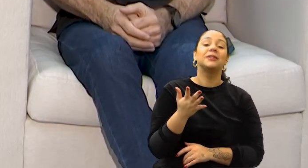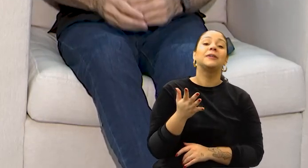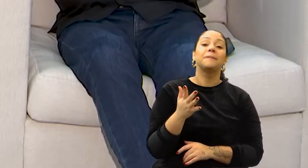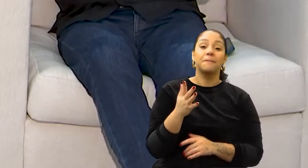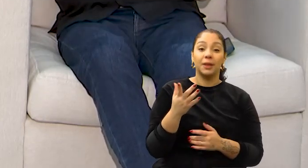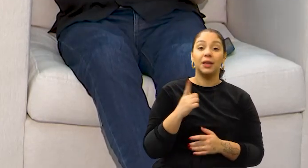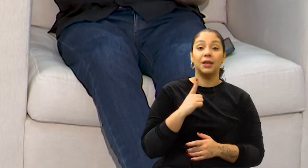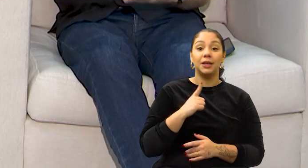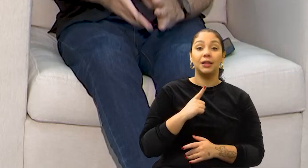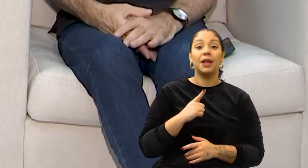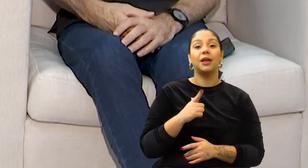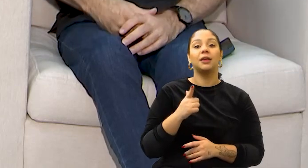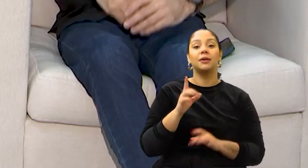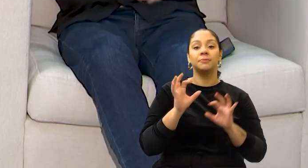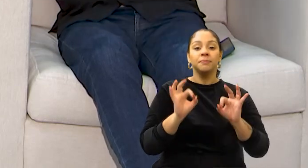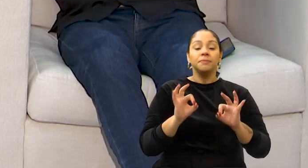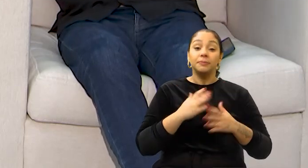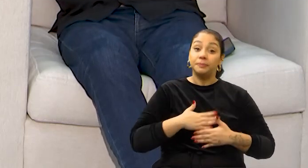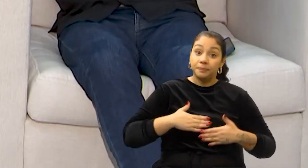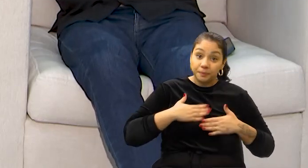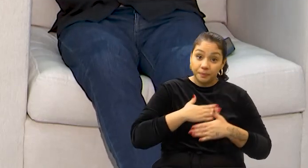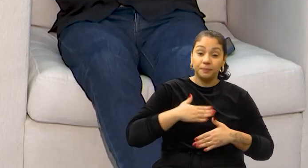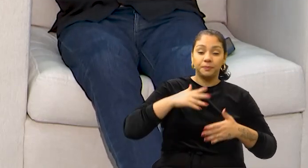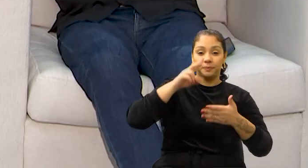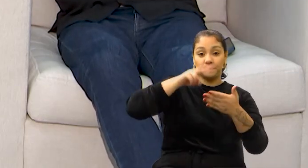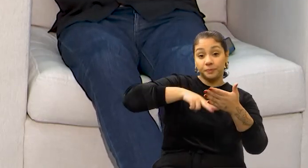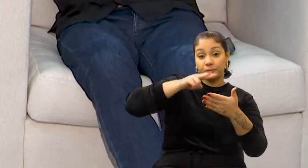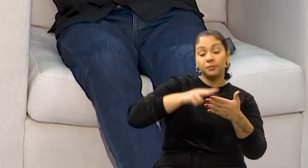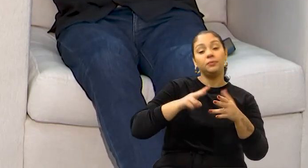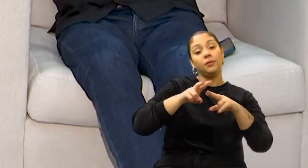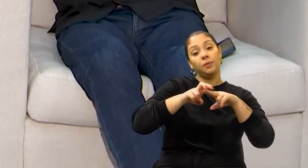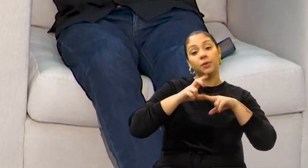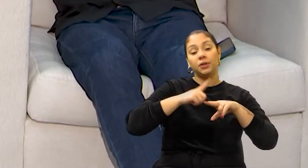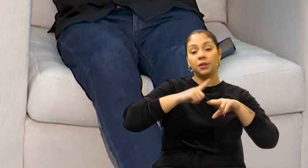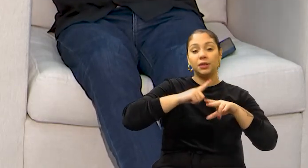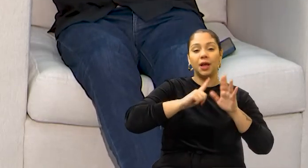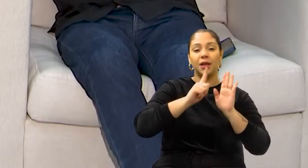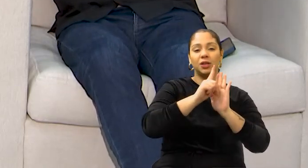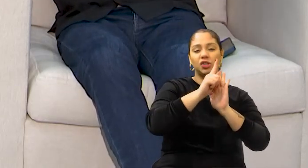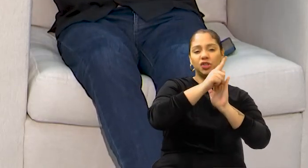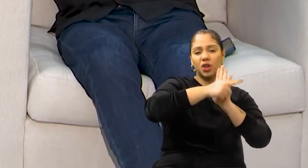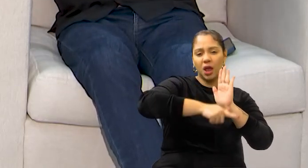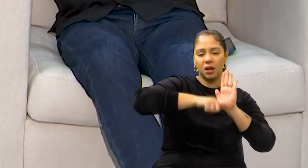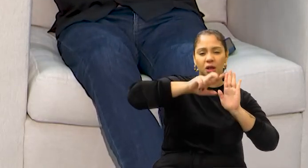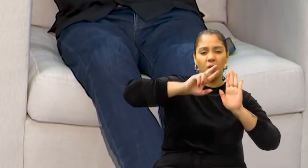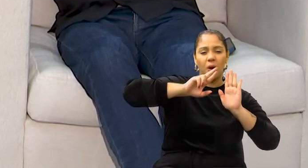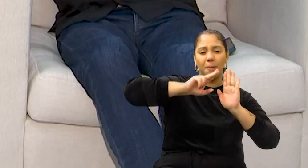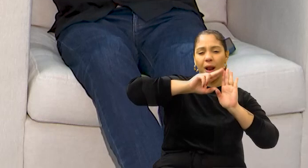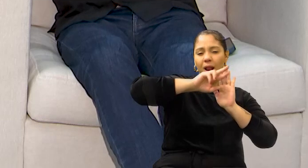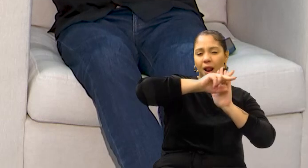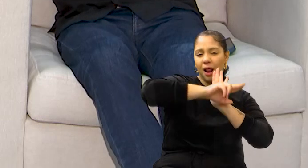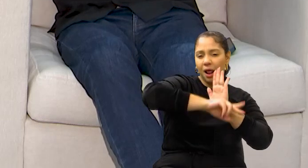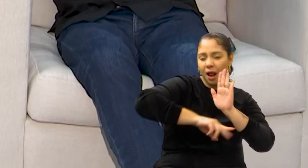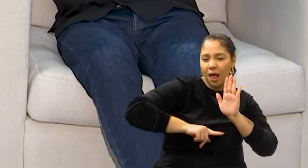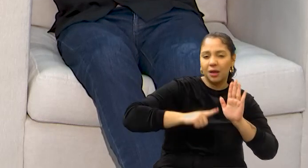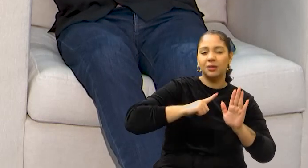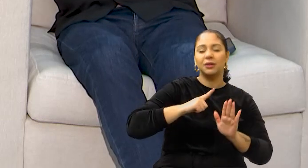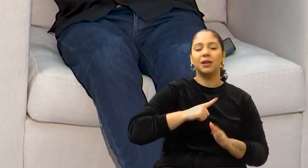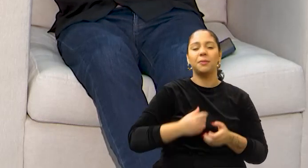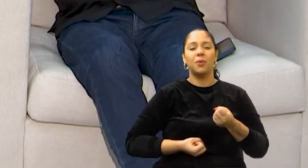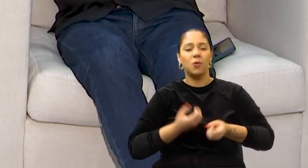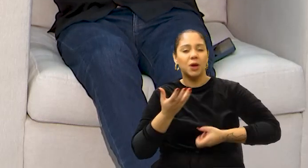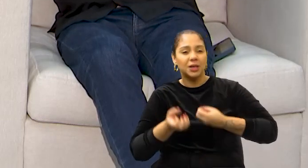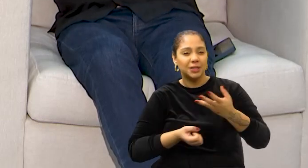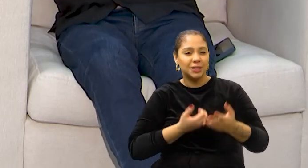estudante tenha o gosto pela leitura então por isso que a gente tem uma diversidade de gênero tem poesia tem romance